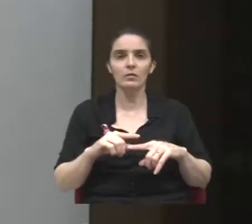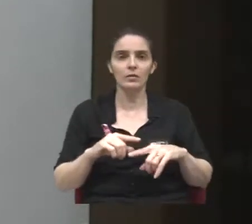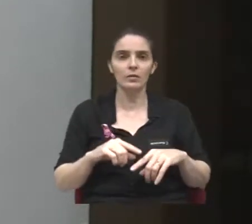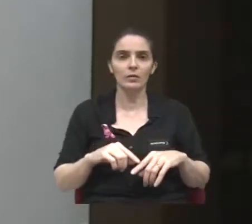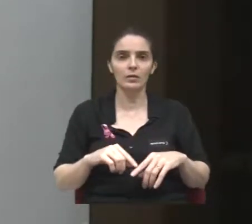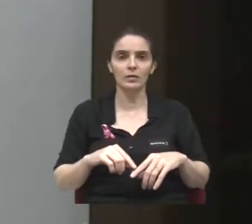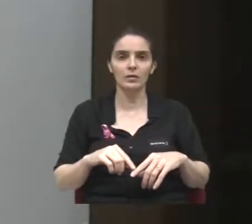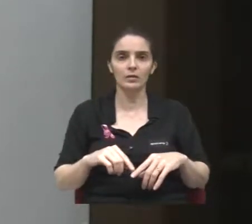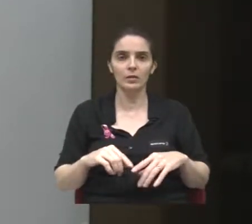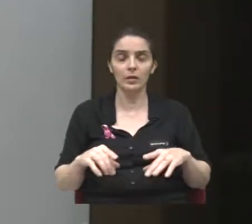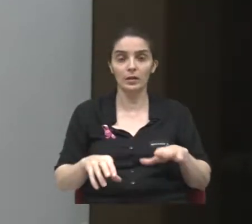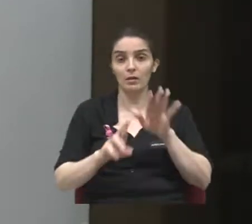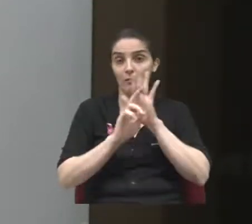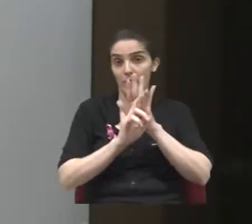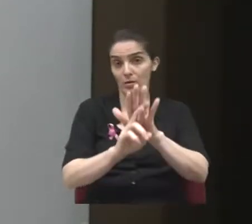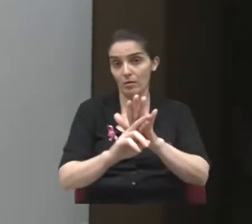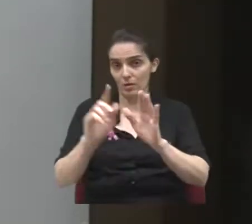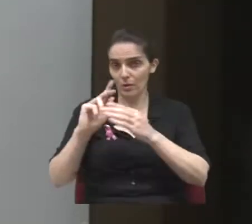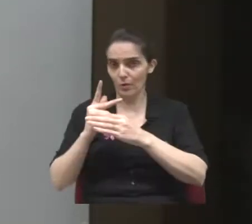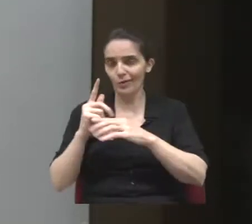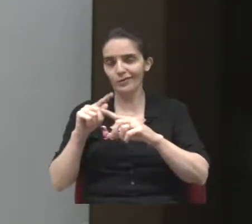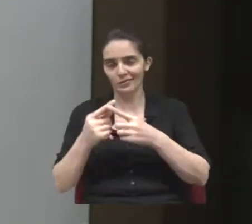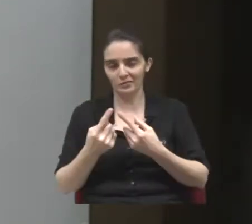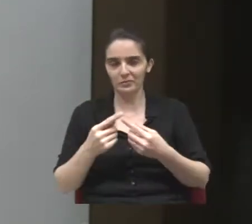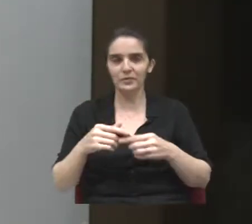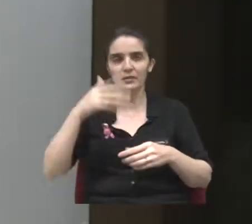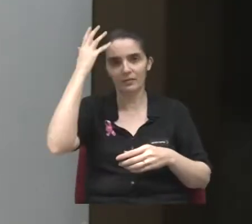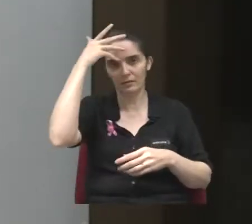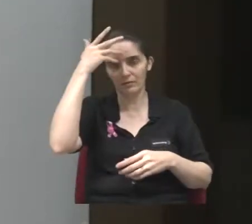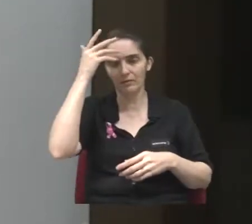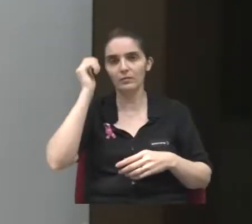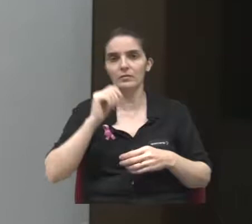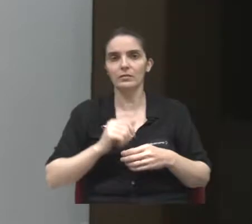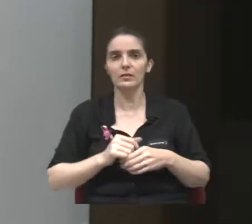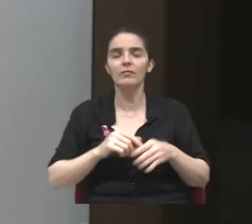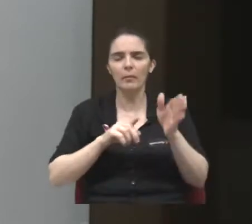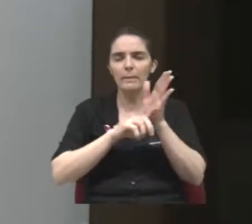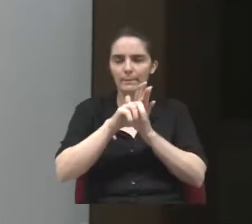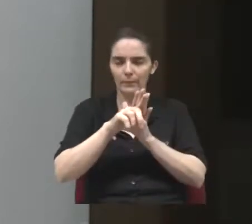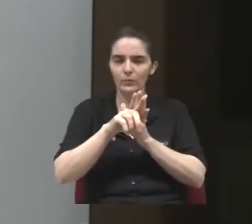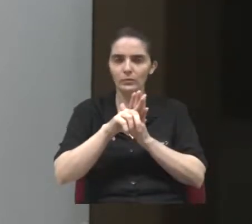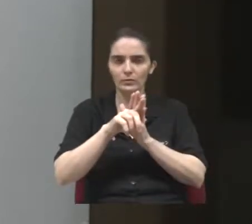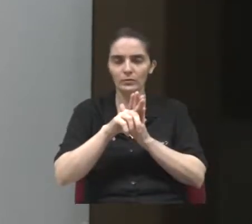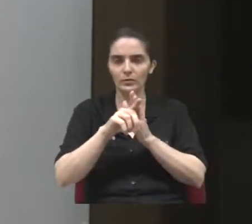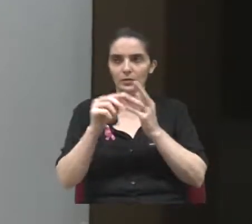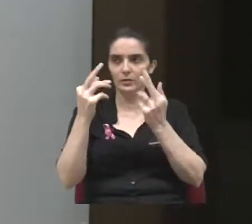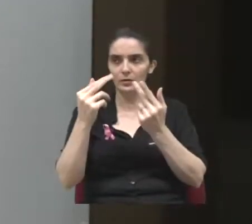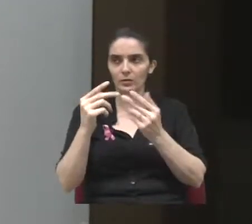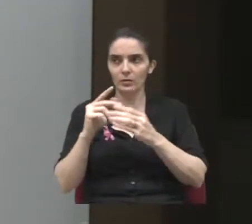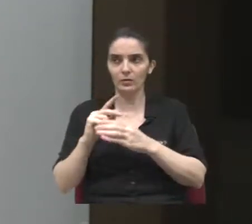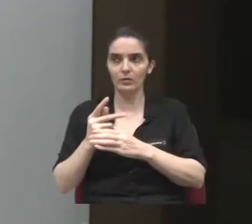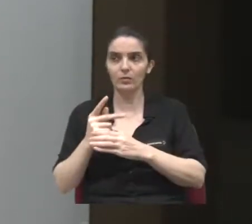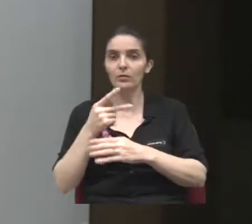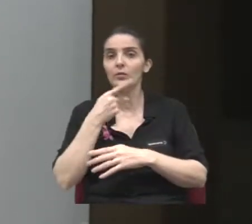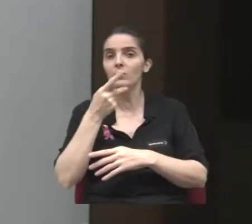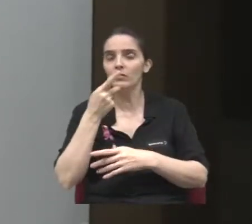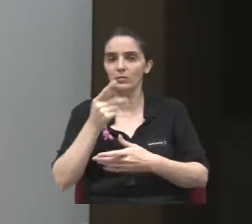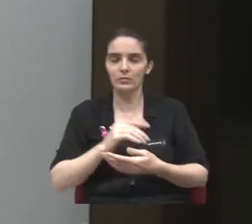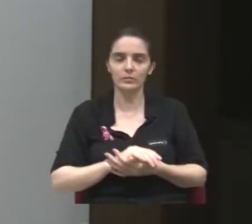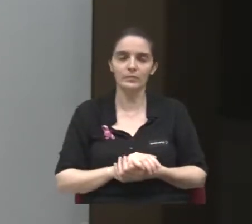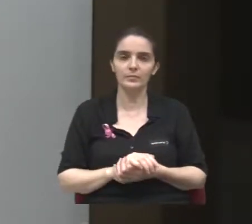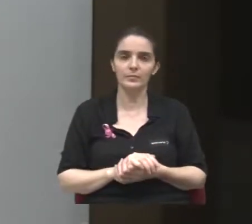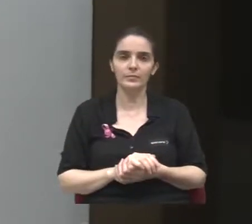as informações referente a essa colocação feita por ele. Na verdade, pelo que